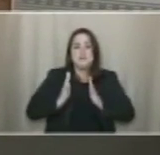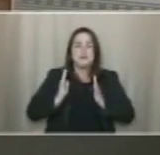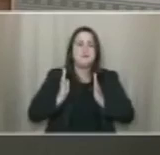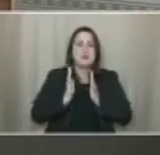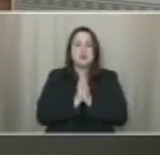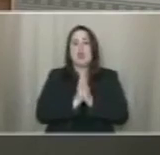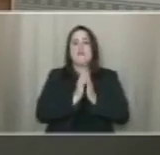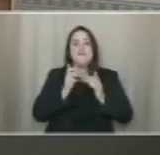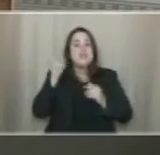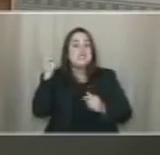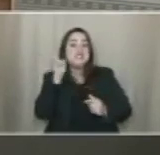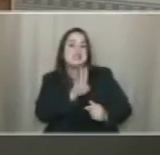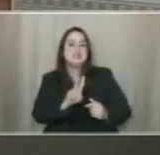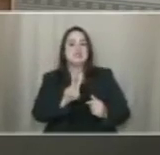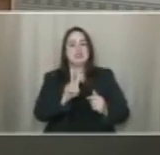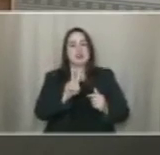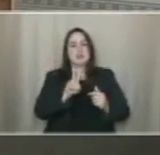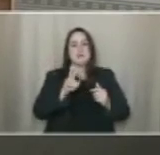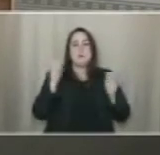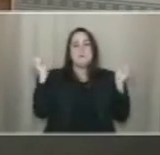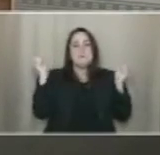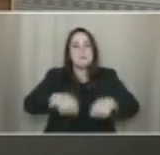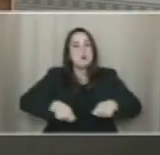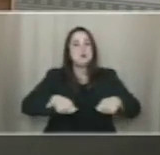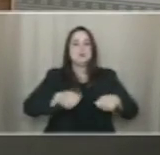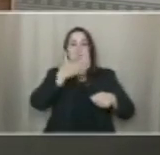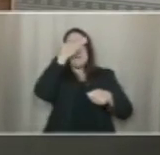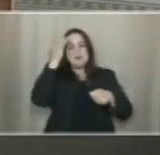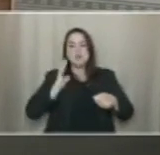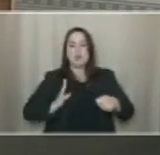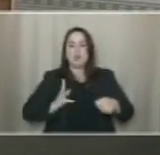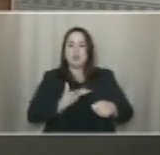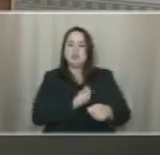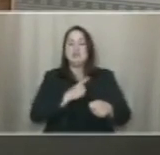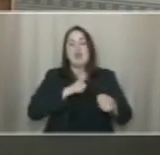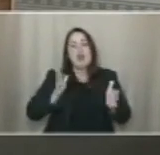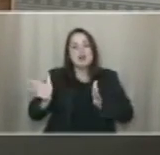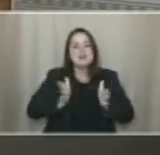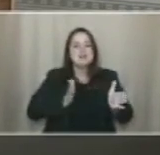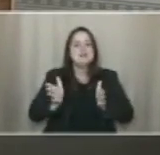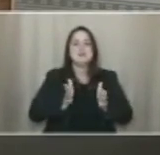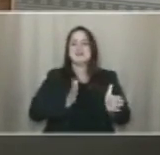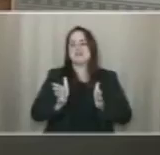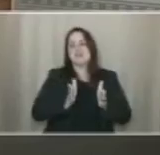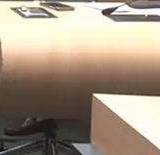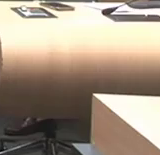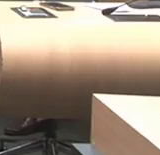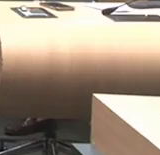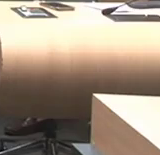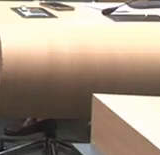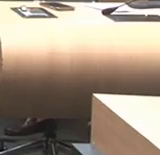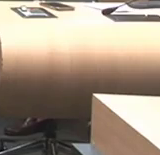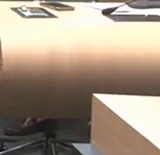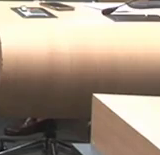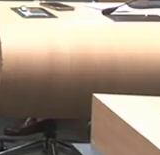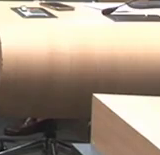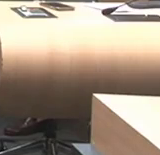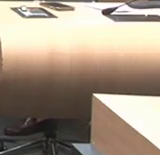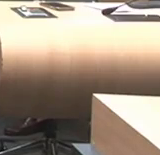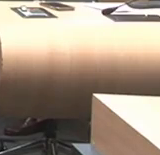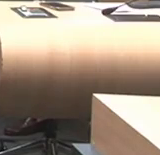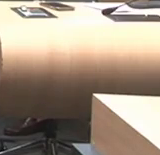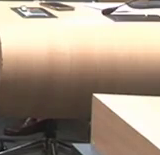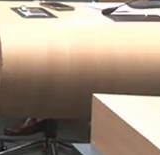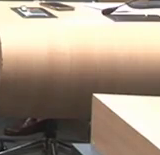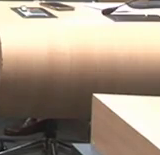vencida pela possibilidade de que pessoas trans tenham acesso ao programa embarque digital Liana Cirne